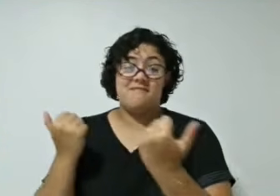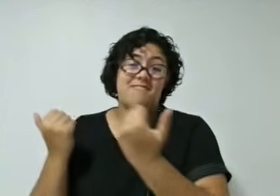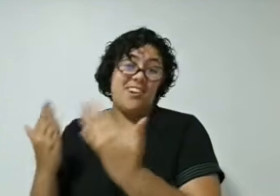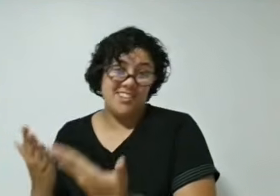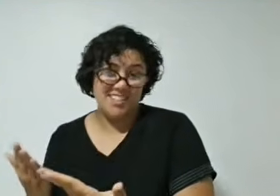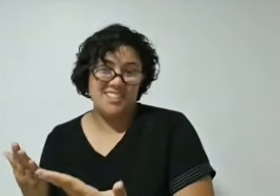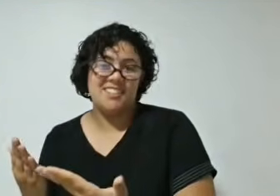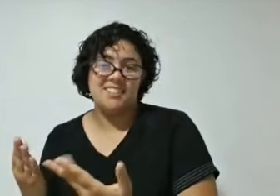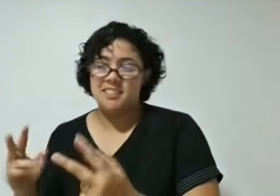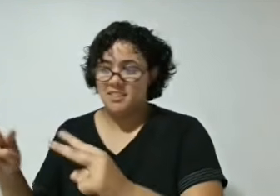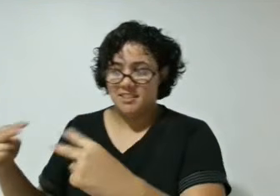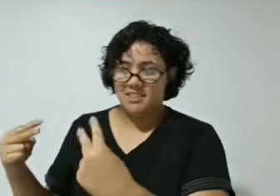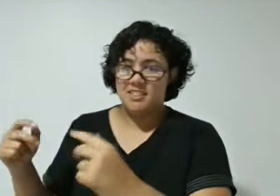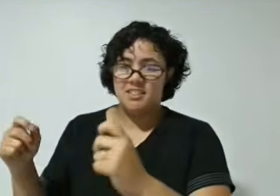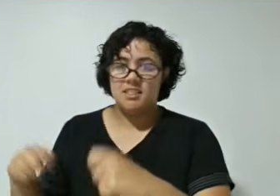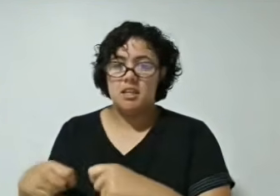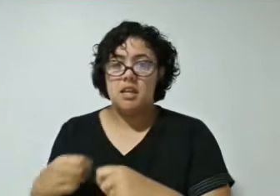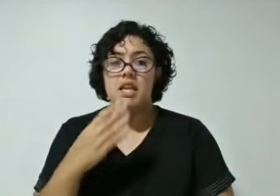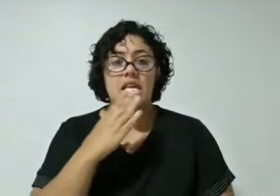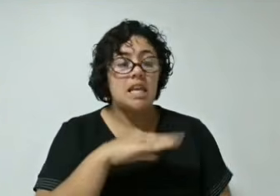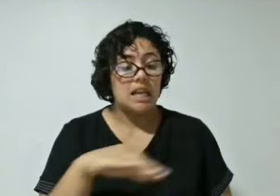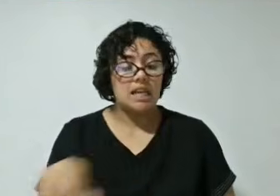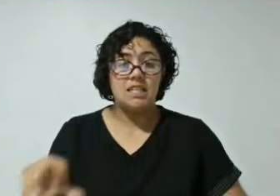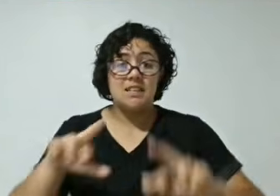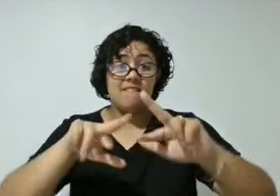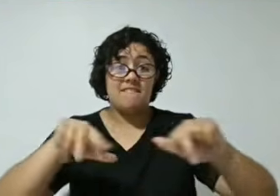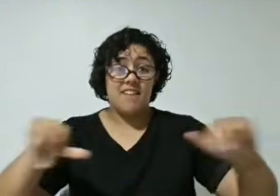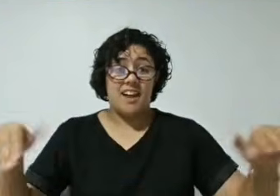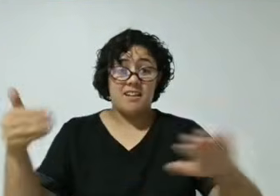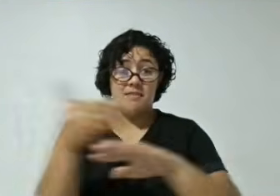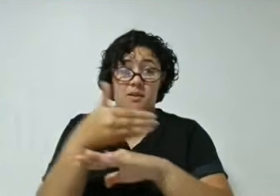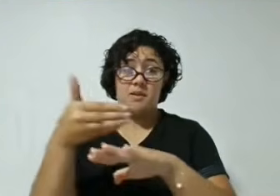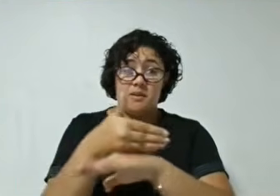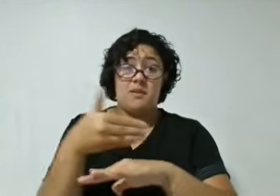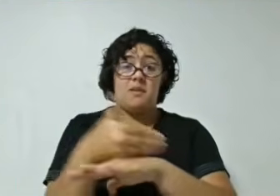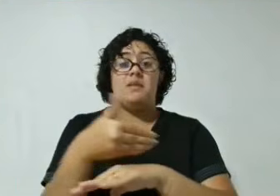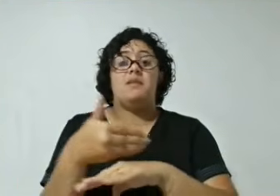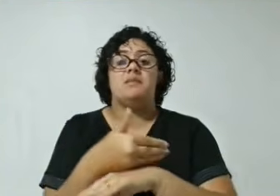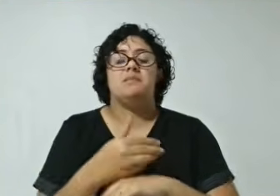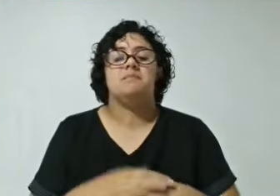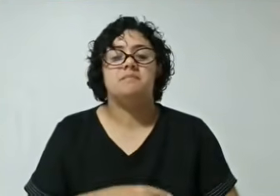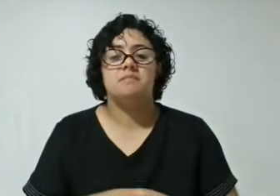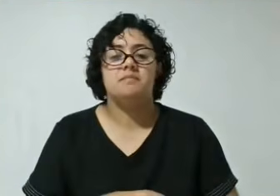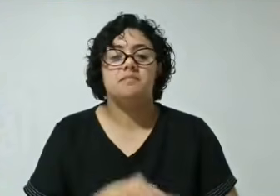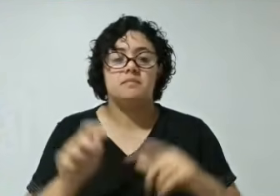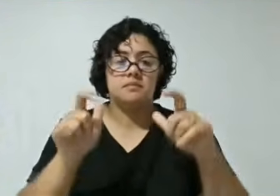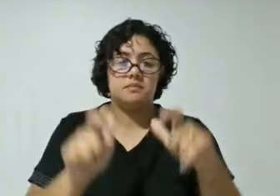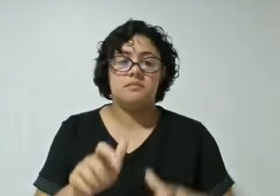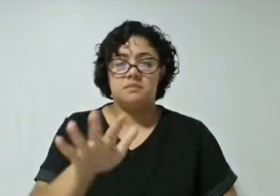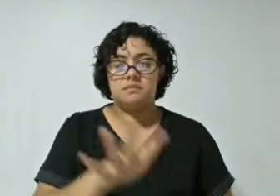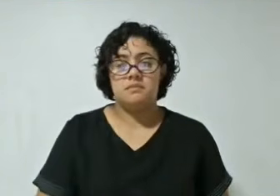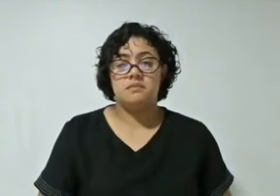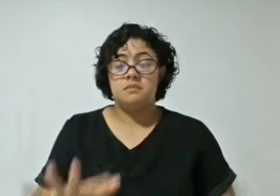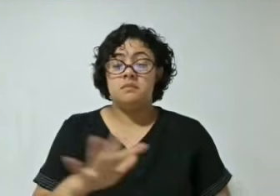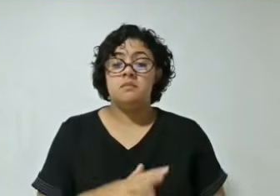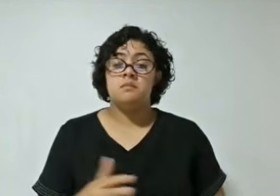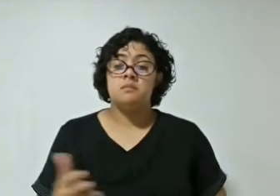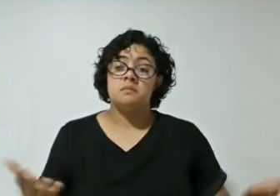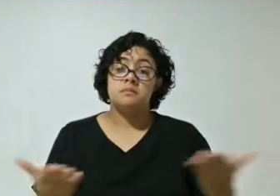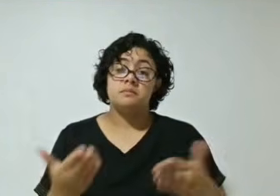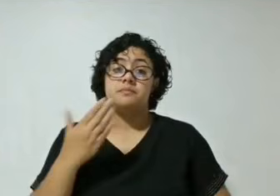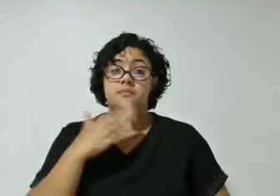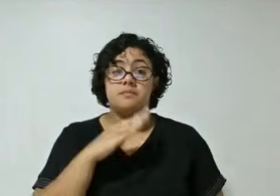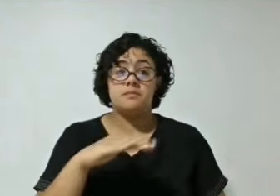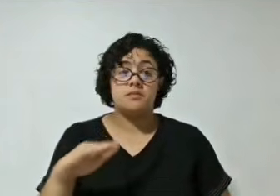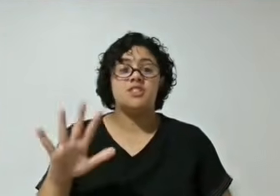essa característica de muita criança, né? E estar nessa região. E hoje essas crianças já